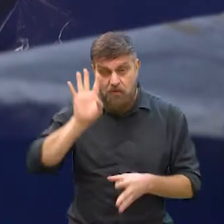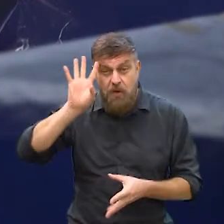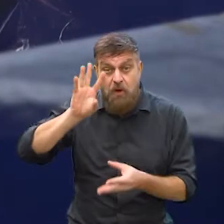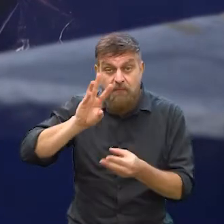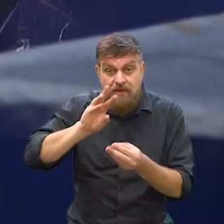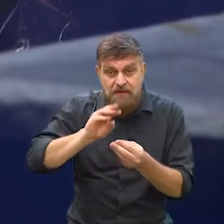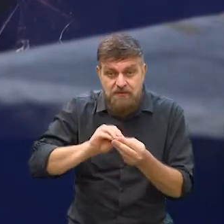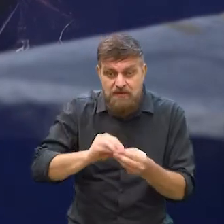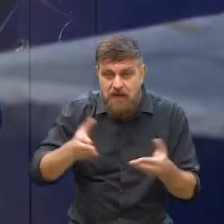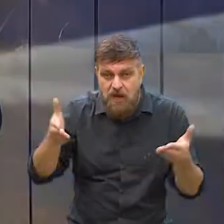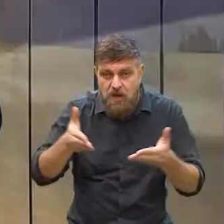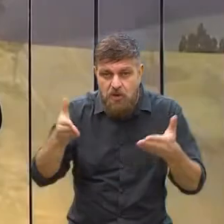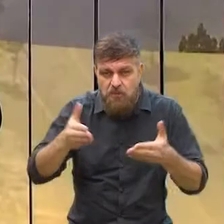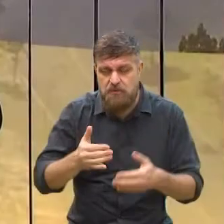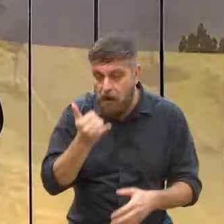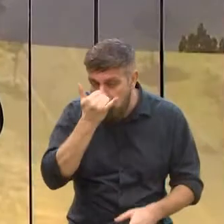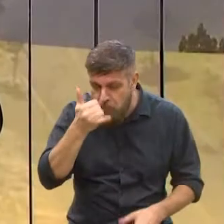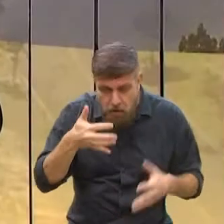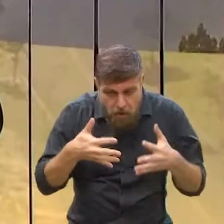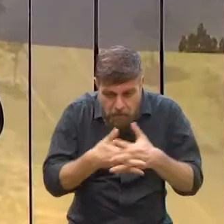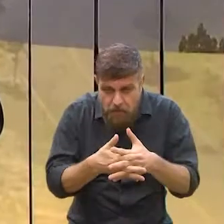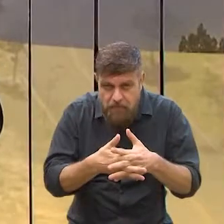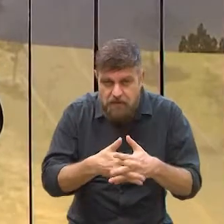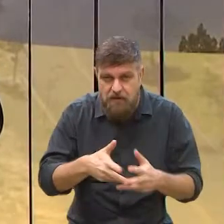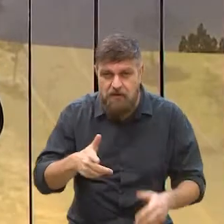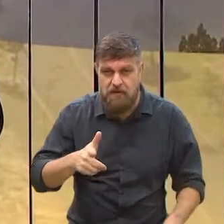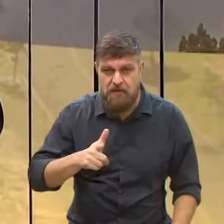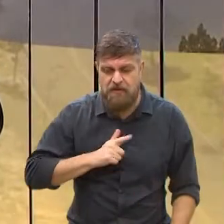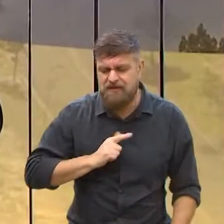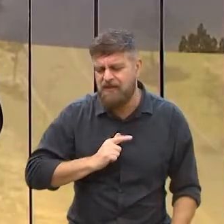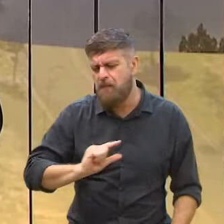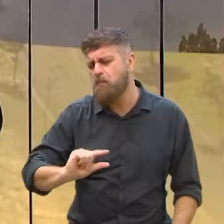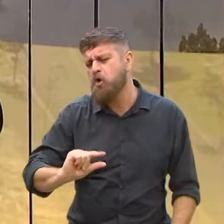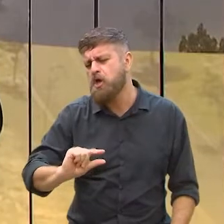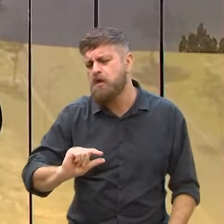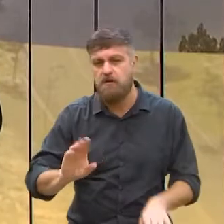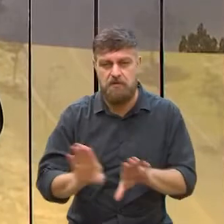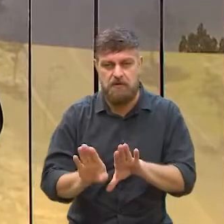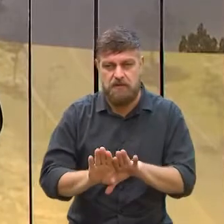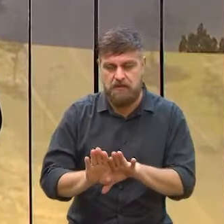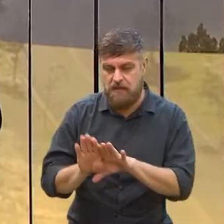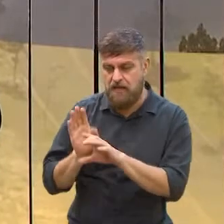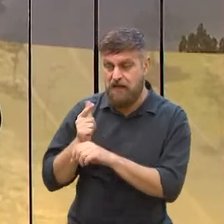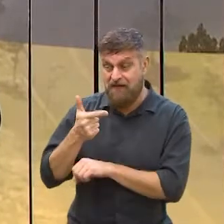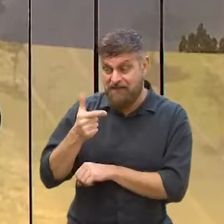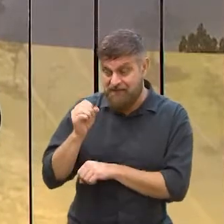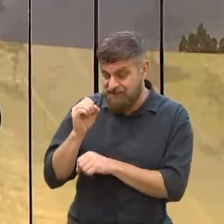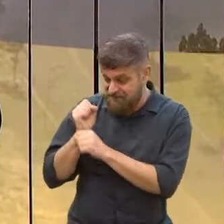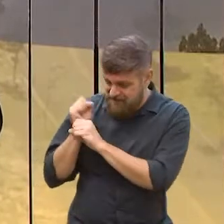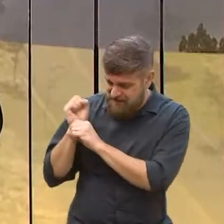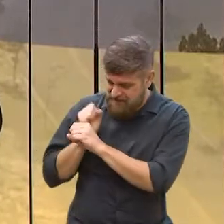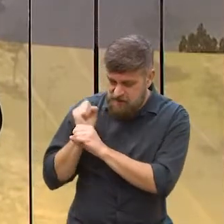muito pequeno em termos de complicações, apesar de ser de grande porte. Ao longo dos últimos 20 anos,